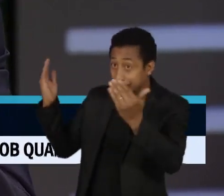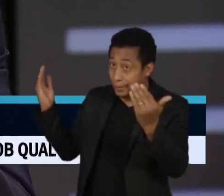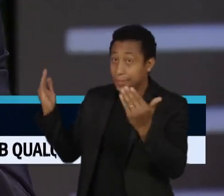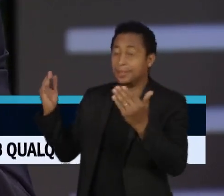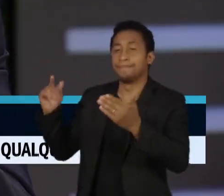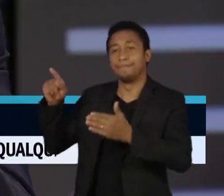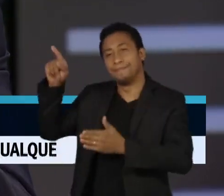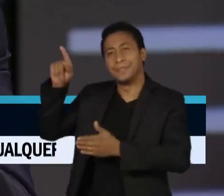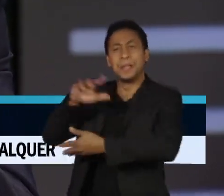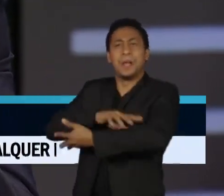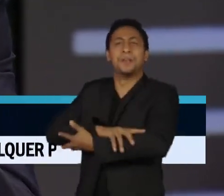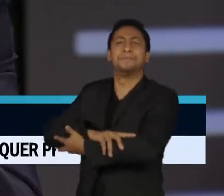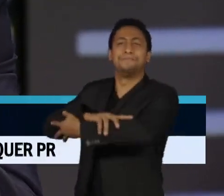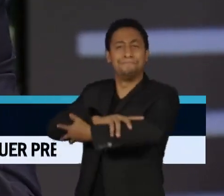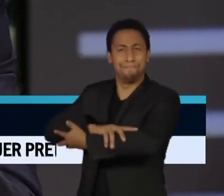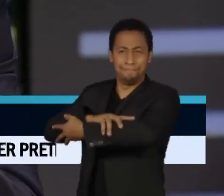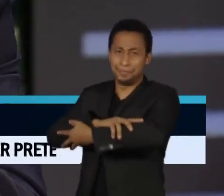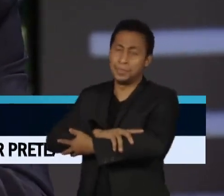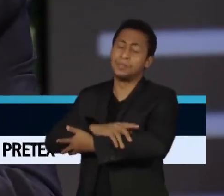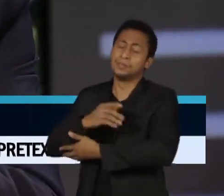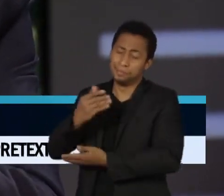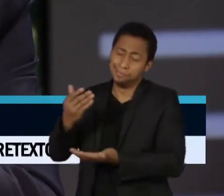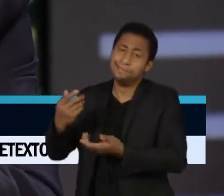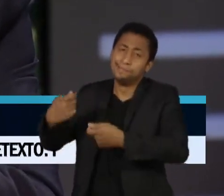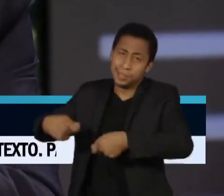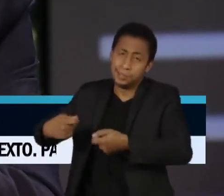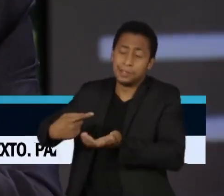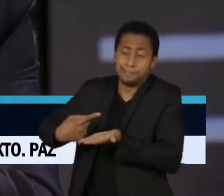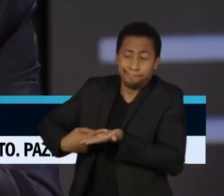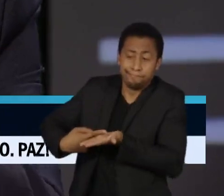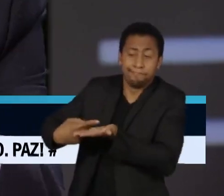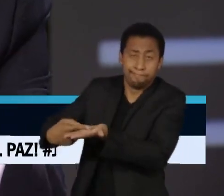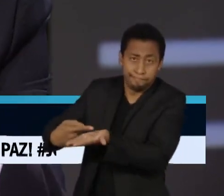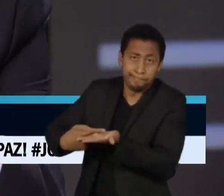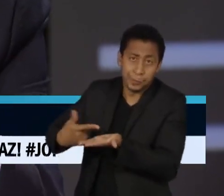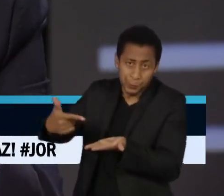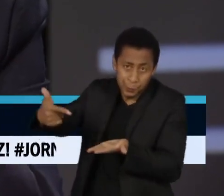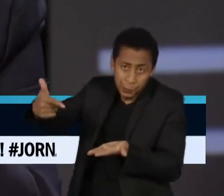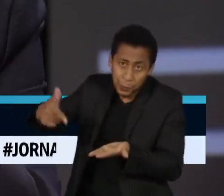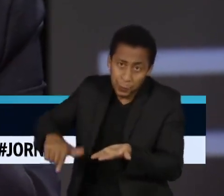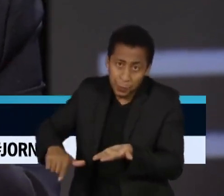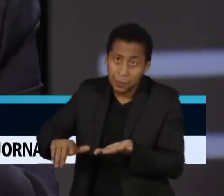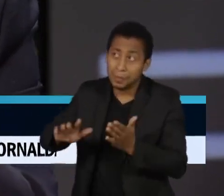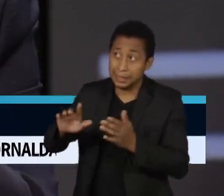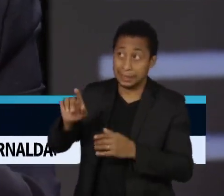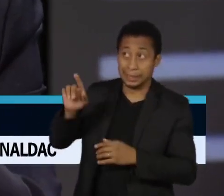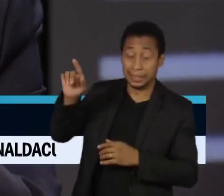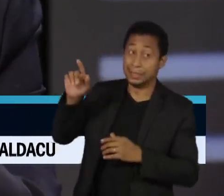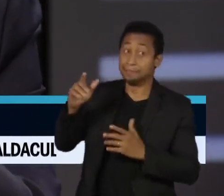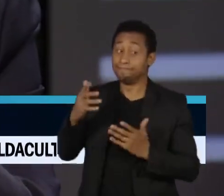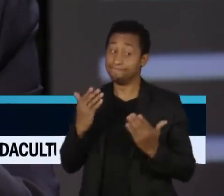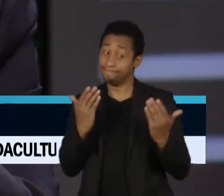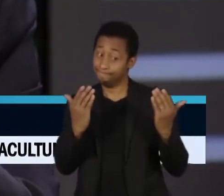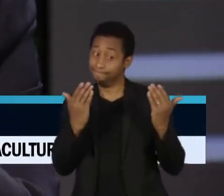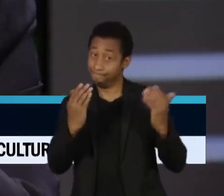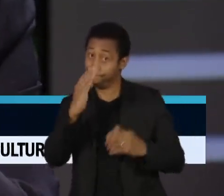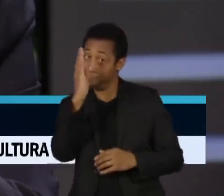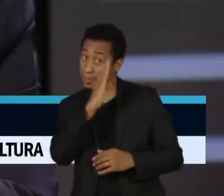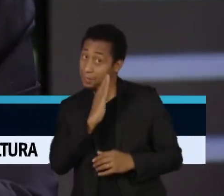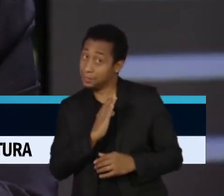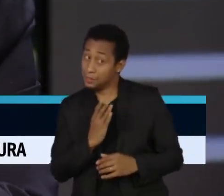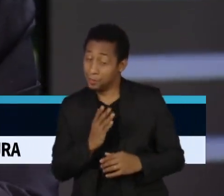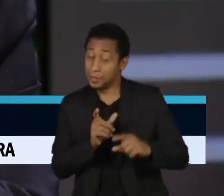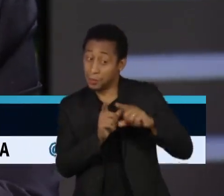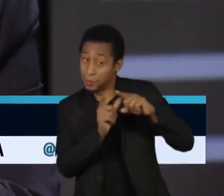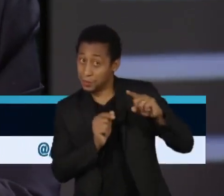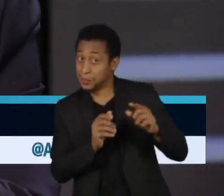tem de renegociar o acordo que não é positivo em total ao Brasil e dada a pluralidade do Mercosul, né? Tem questões complexas, tem